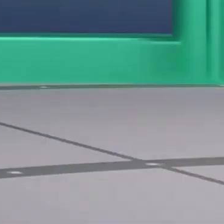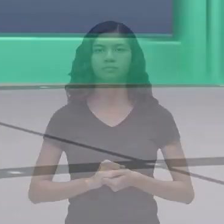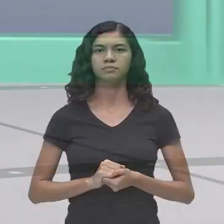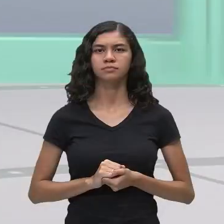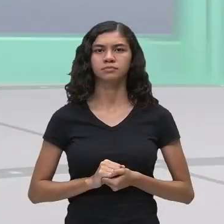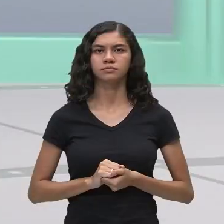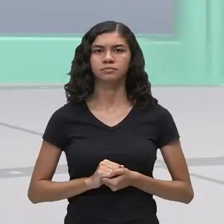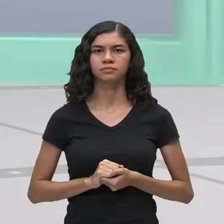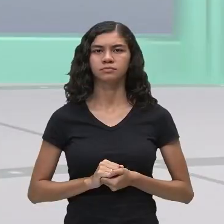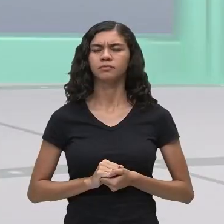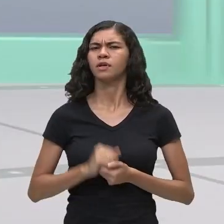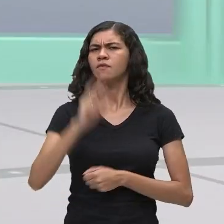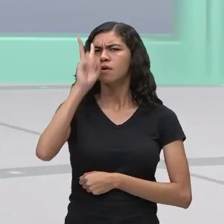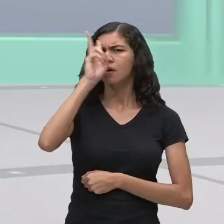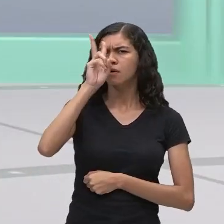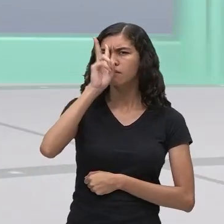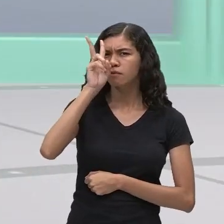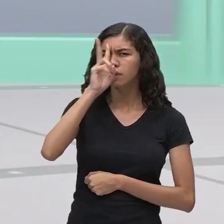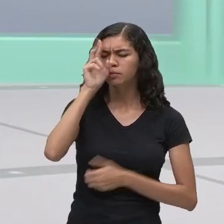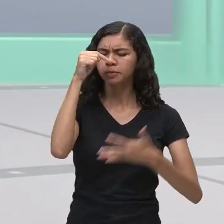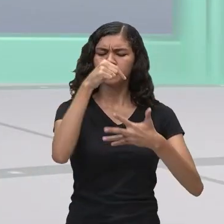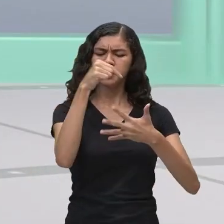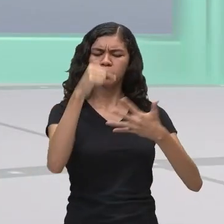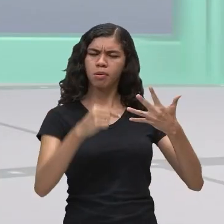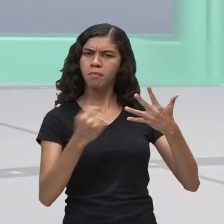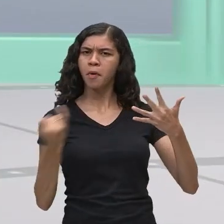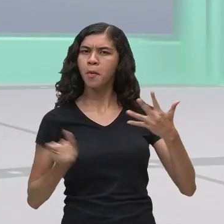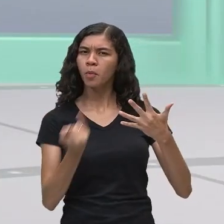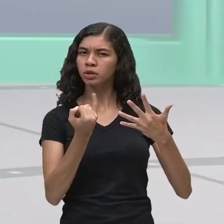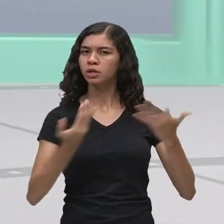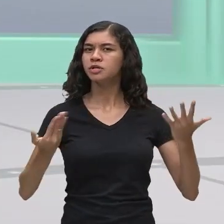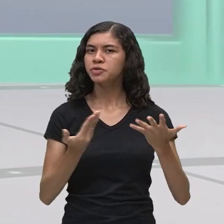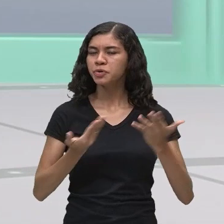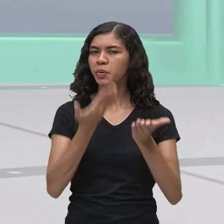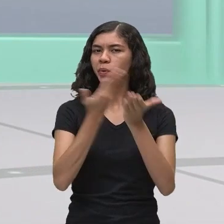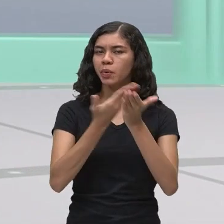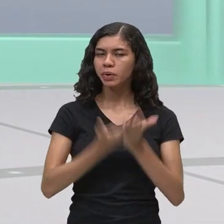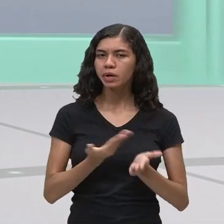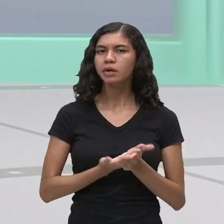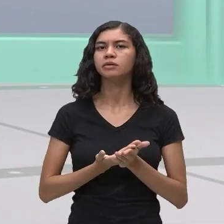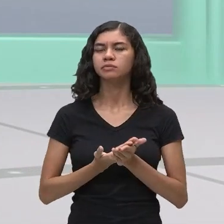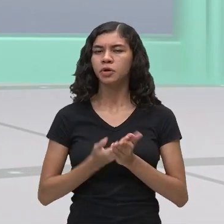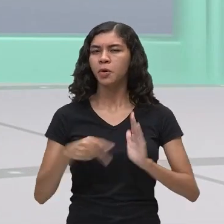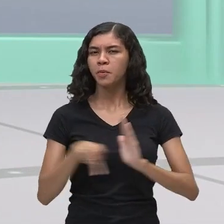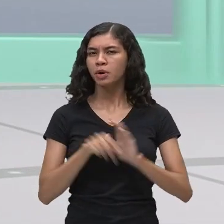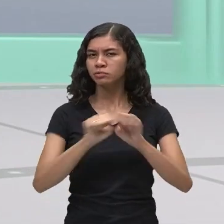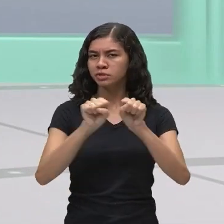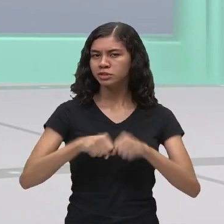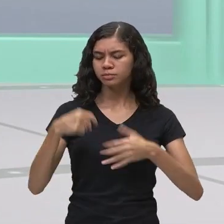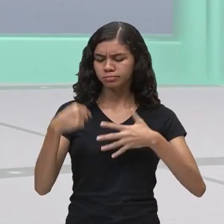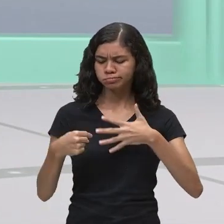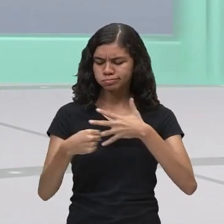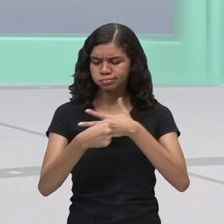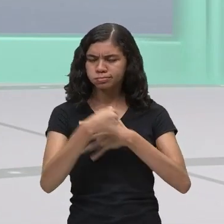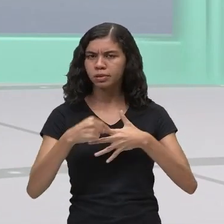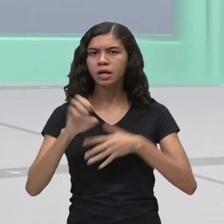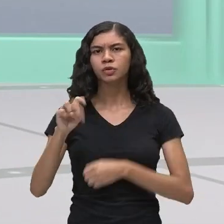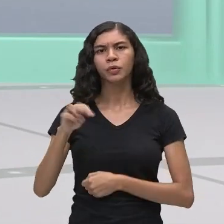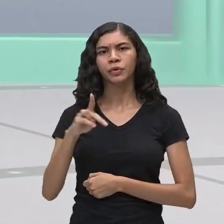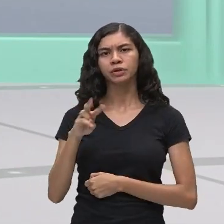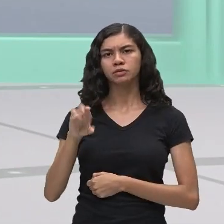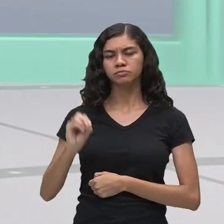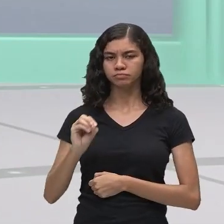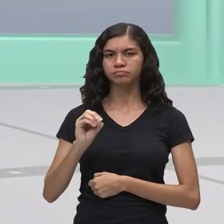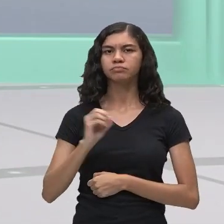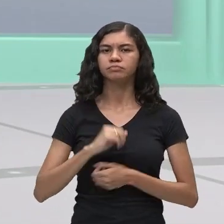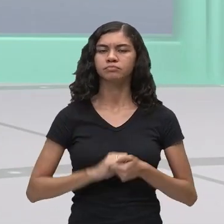Então, vamos relembrar dos pontos importantes que nós falamos aí na nossa aula sobre o sistema endócrino. Então, nessa aula, nós vimos